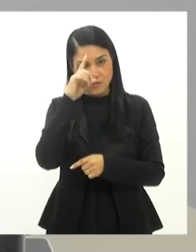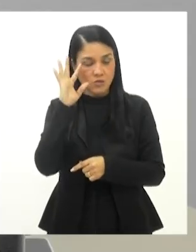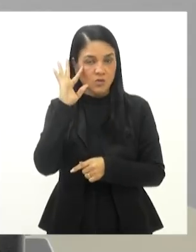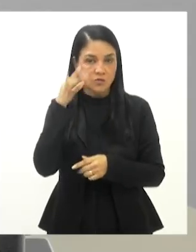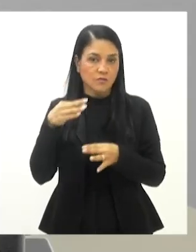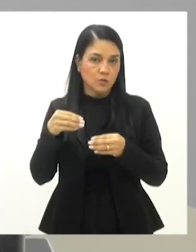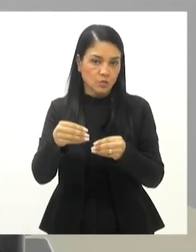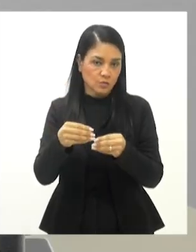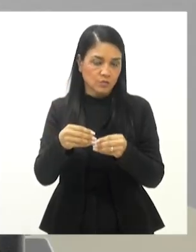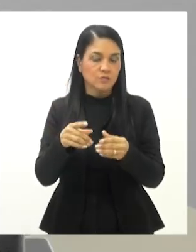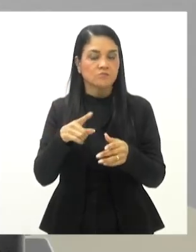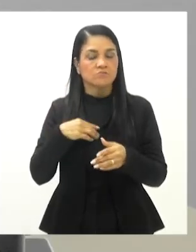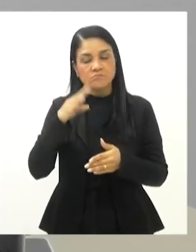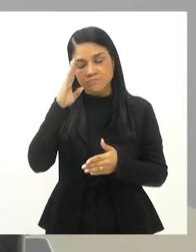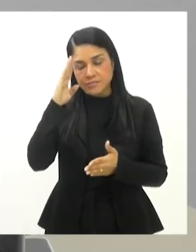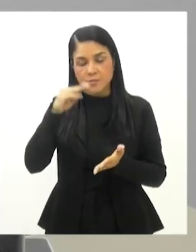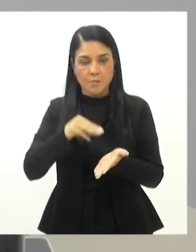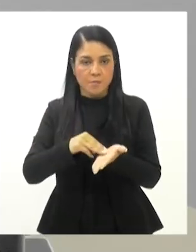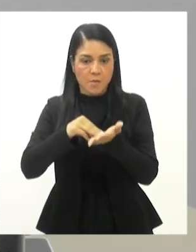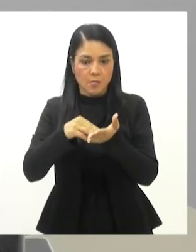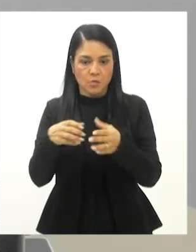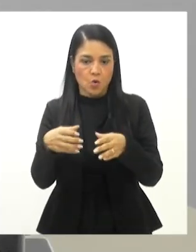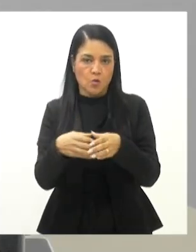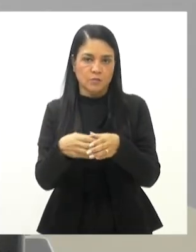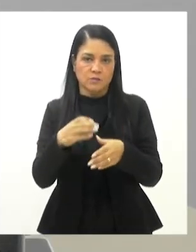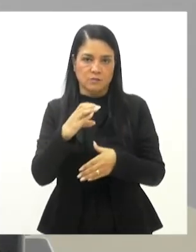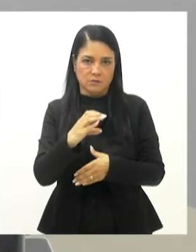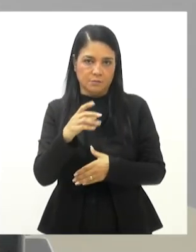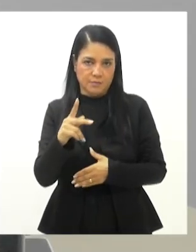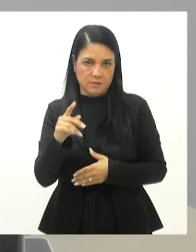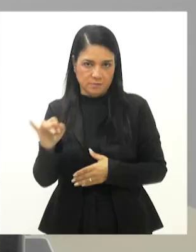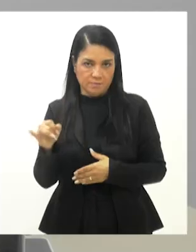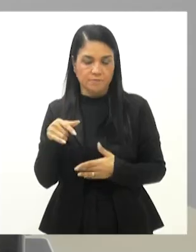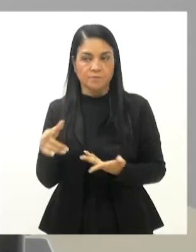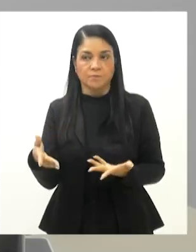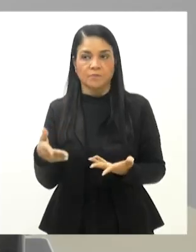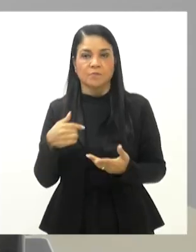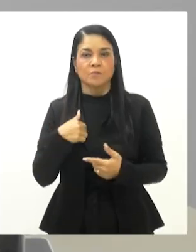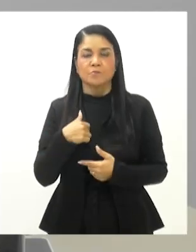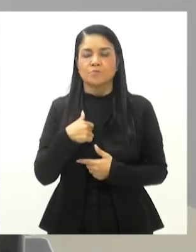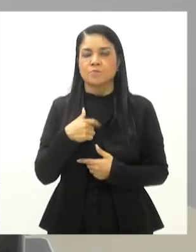os membros dessa comissão. Então, por mais que pareça